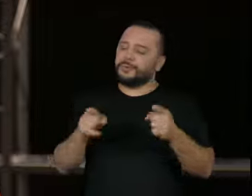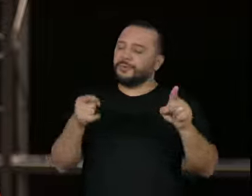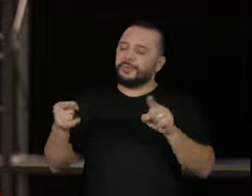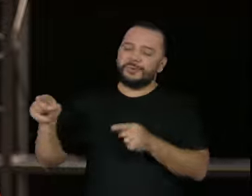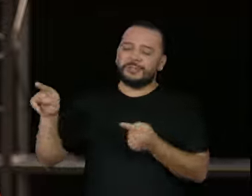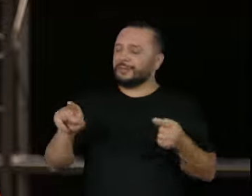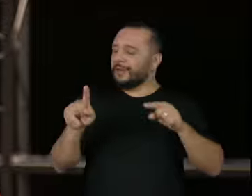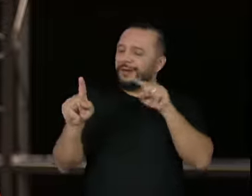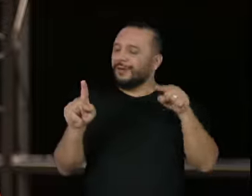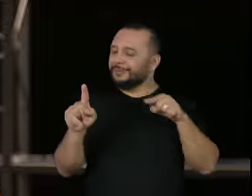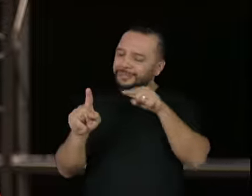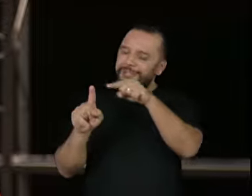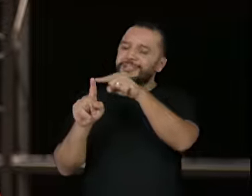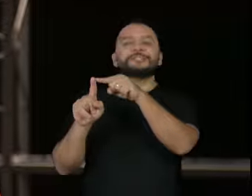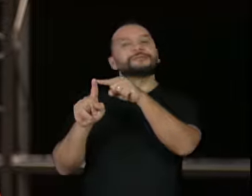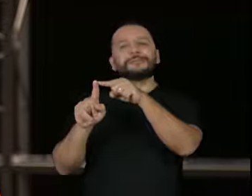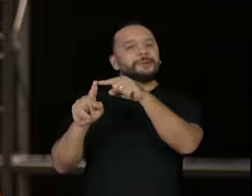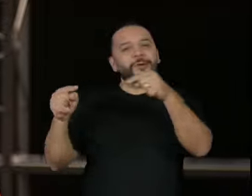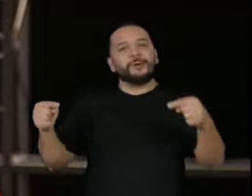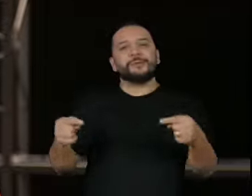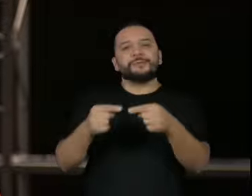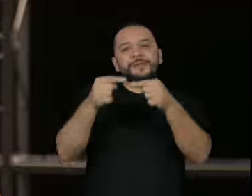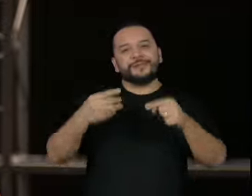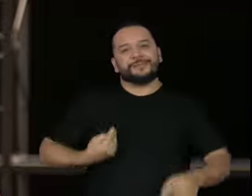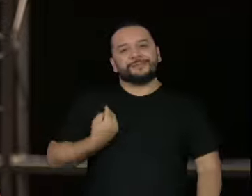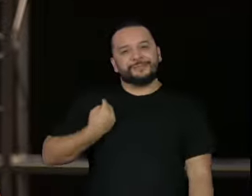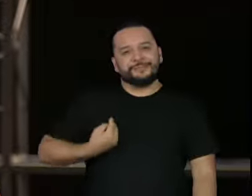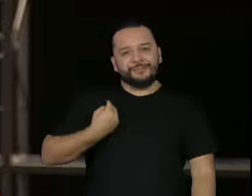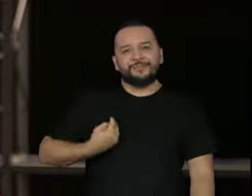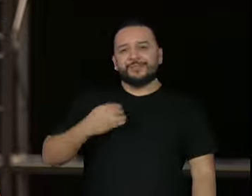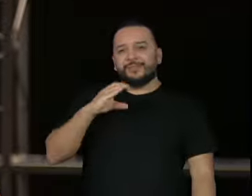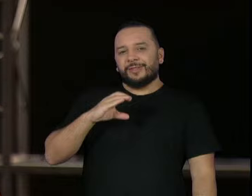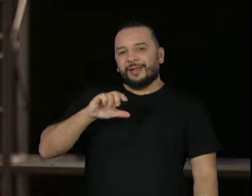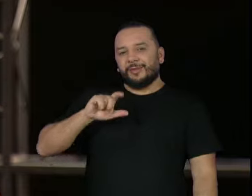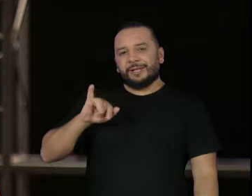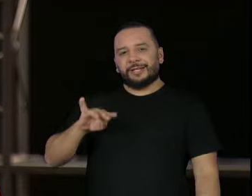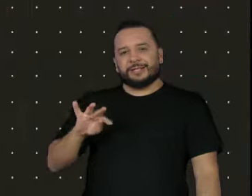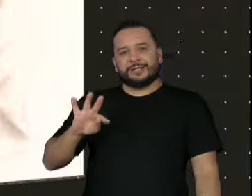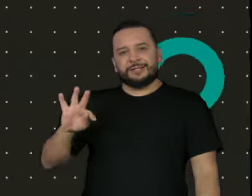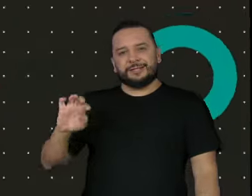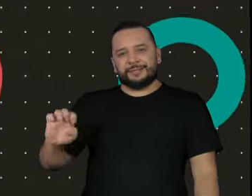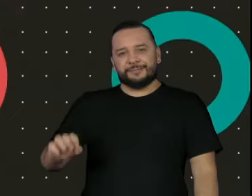e o sentido da sua vida. Vamos receber Claudete Soares.